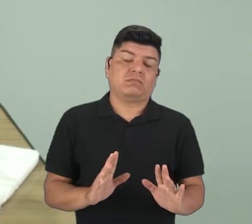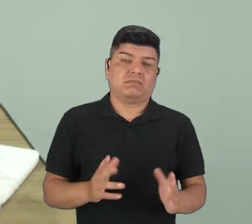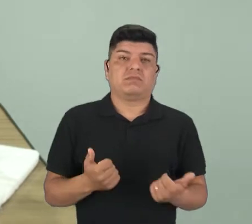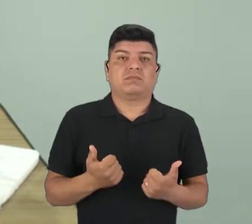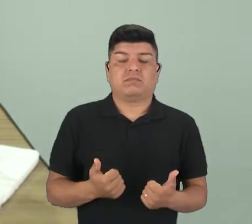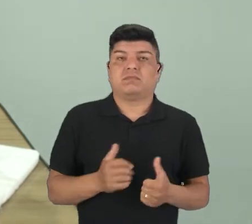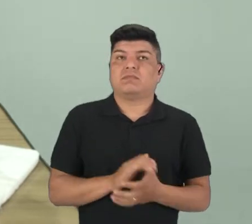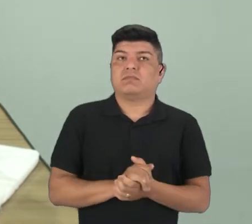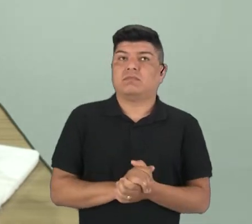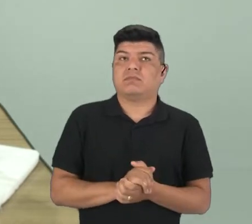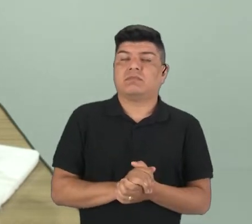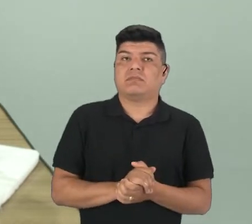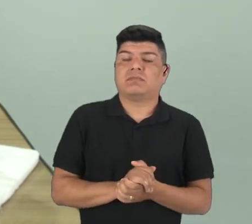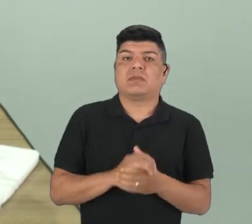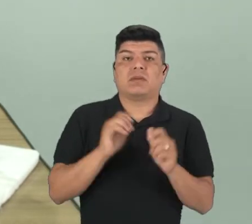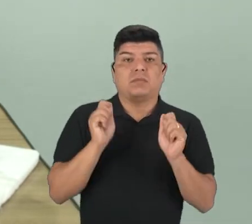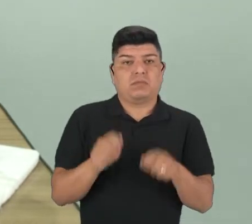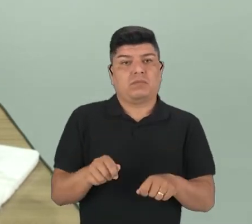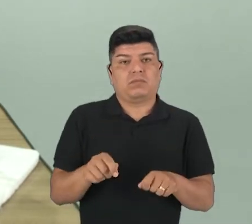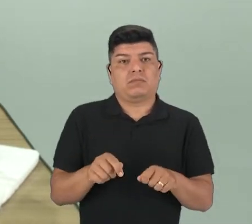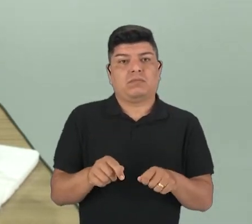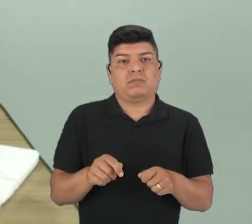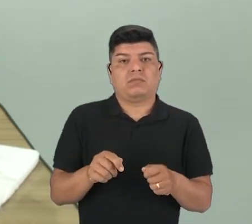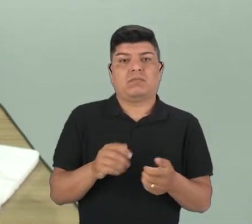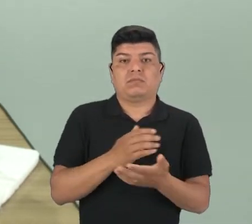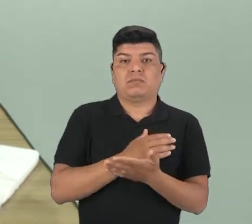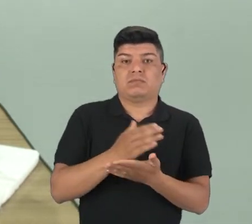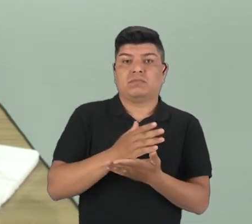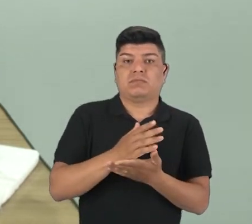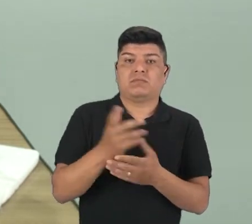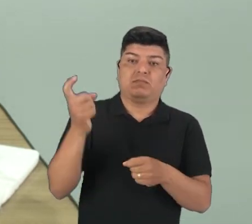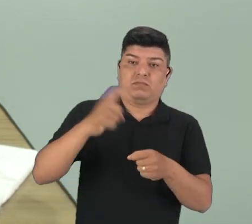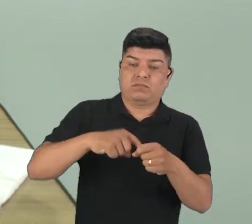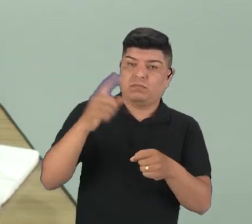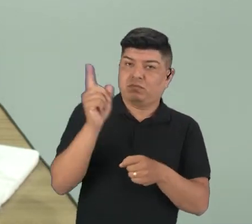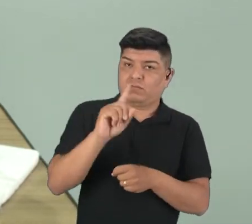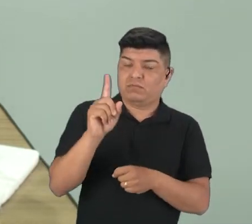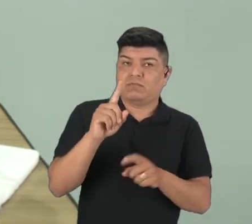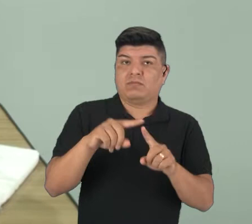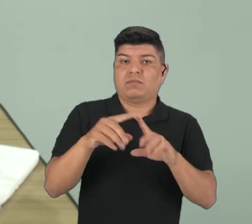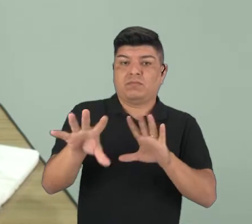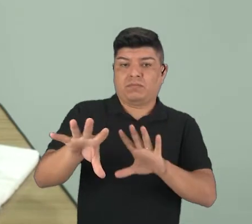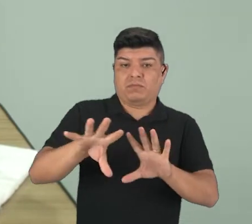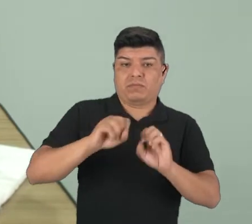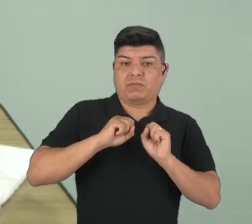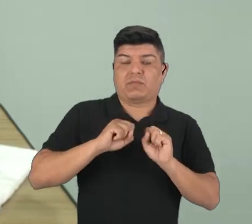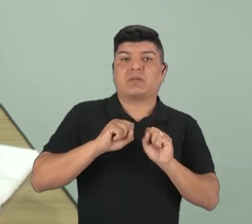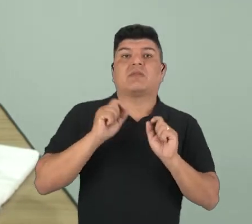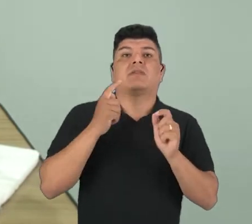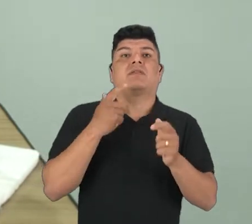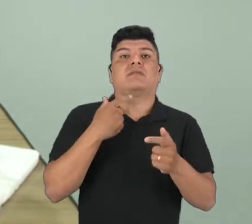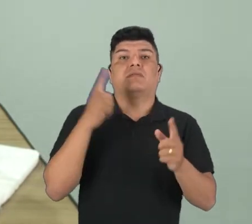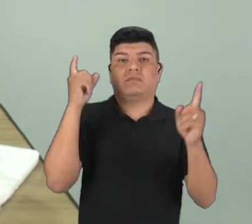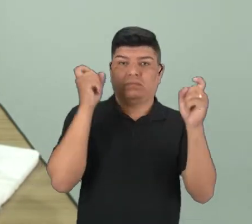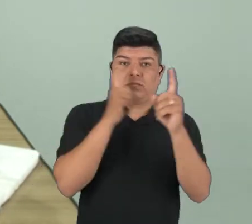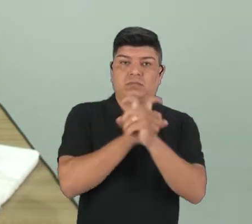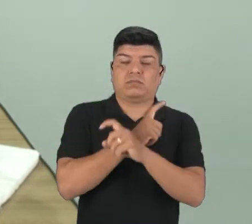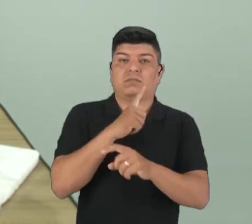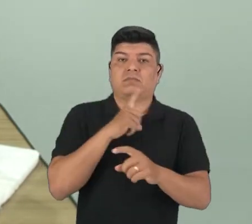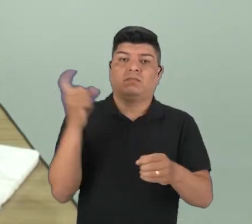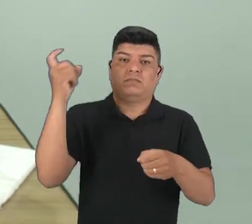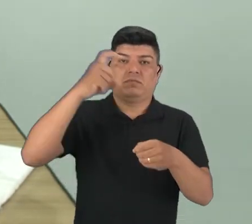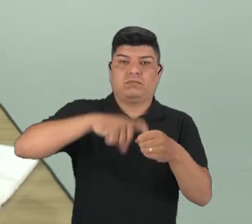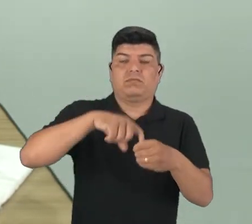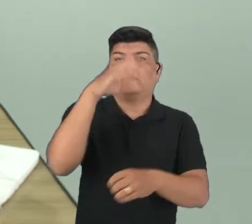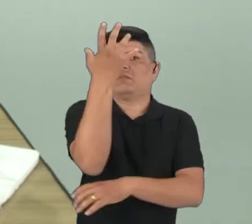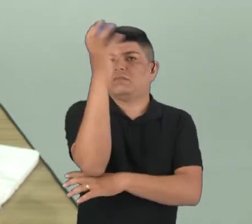claro. Existem as que são consideradas não renováveis, que elas realmente, quando eu extraio, elas têm muitas dificuldades de voltar